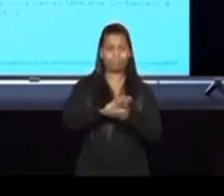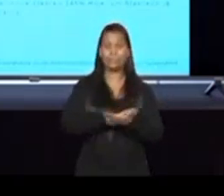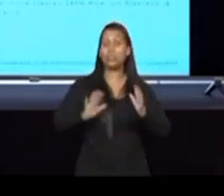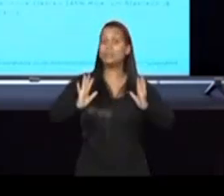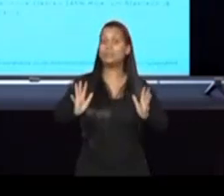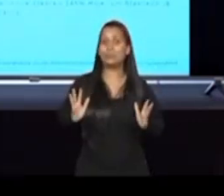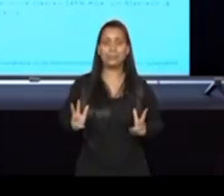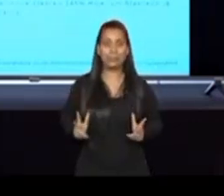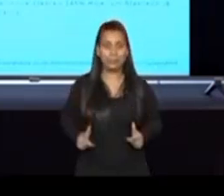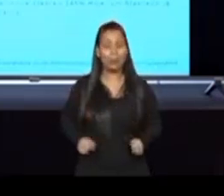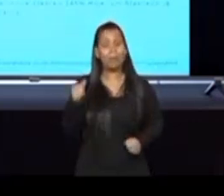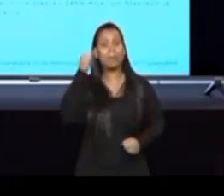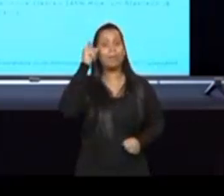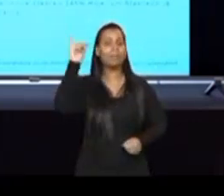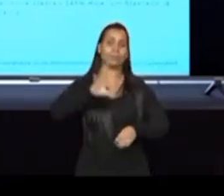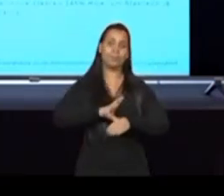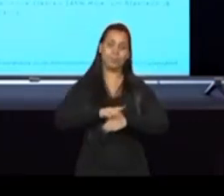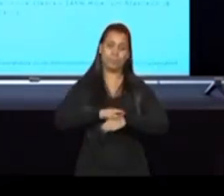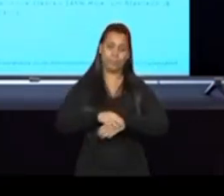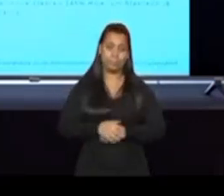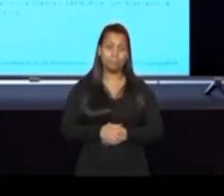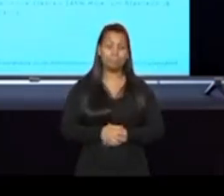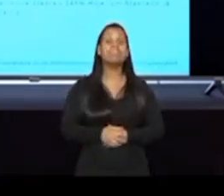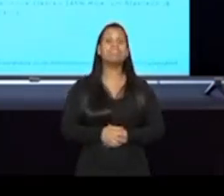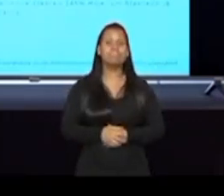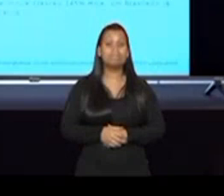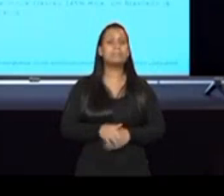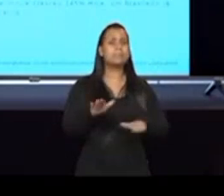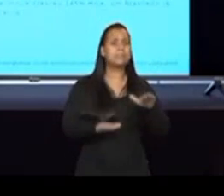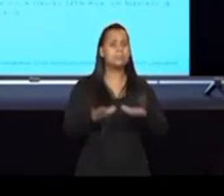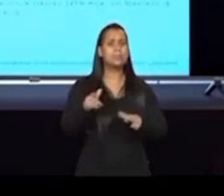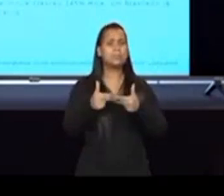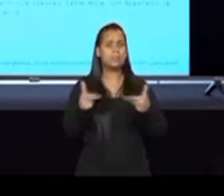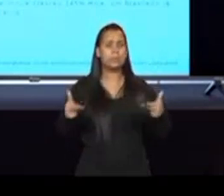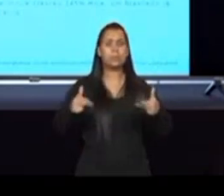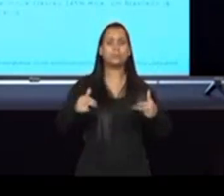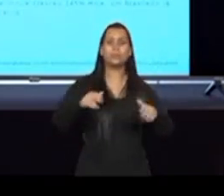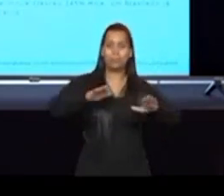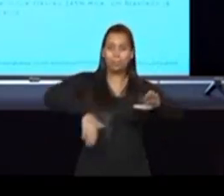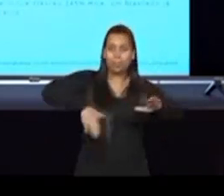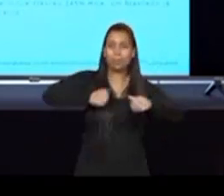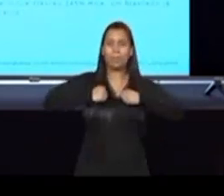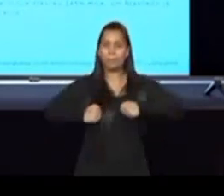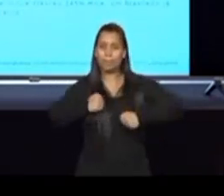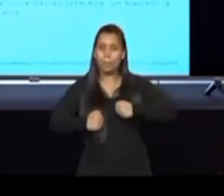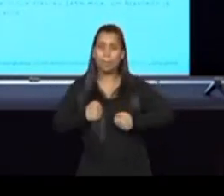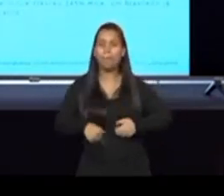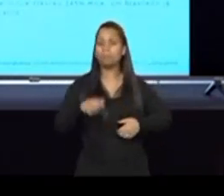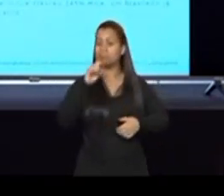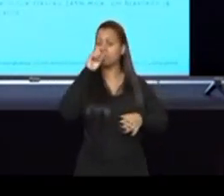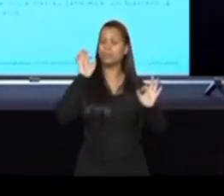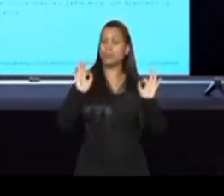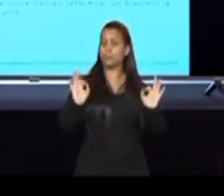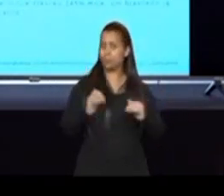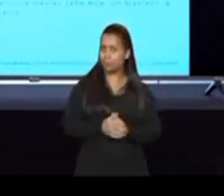usar a higiene e evitar doenças. Muitas vezes, esses hábitos de se banhar em rios eram muito mais um